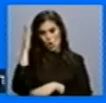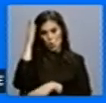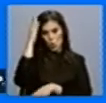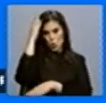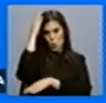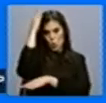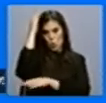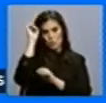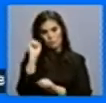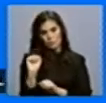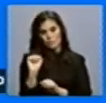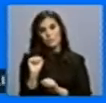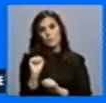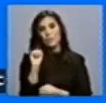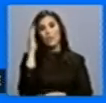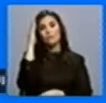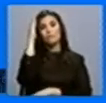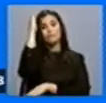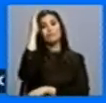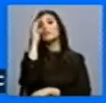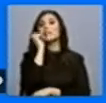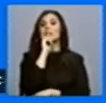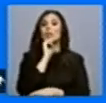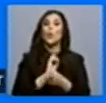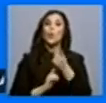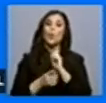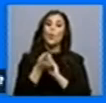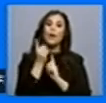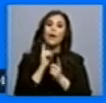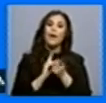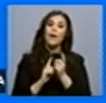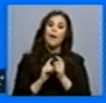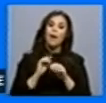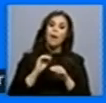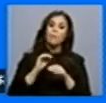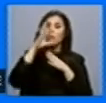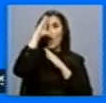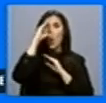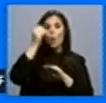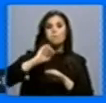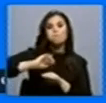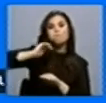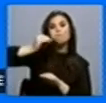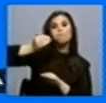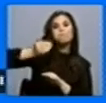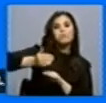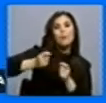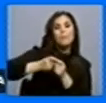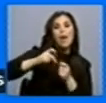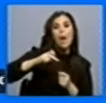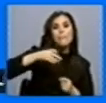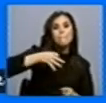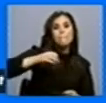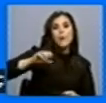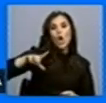da SpaceX, um foguetão que colocasse na superfície da Lua, perto do rover da Apollo 17, uma espécie de